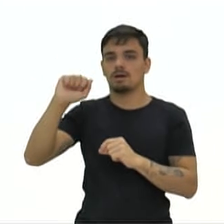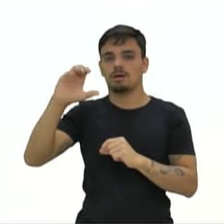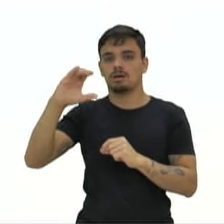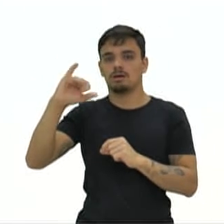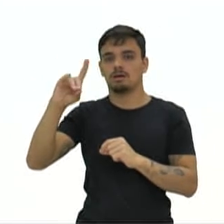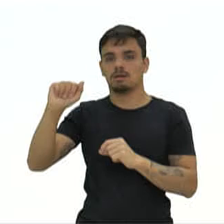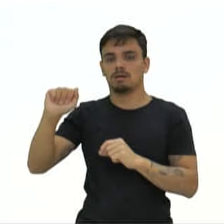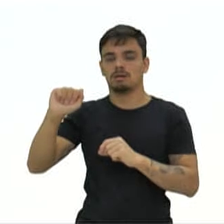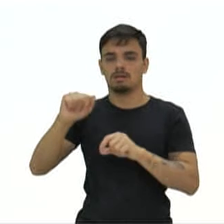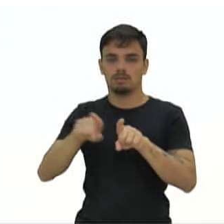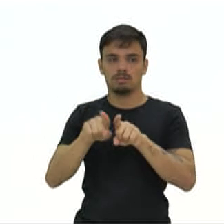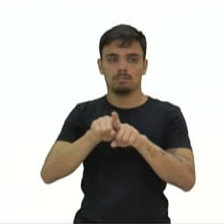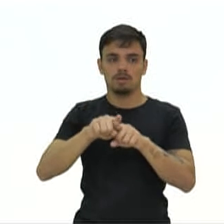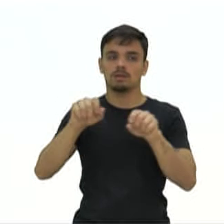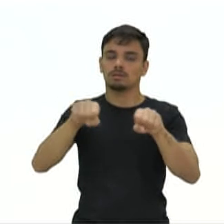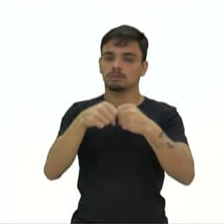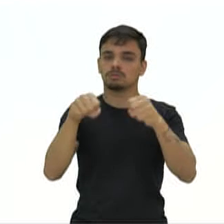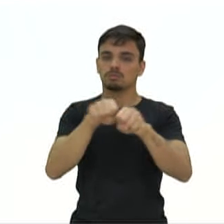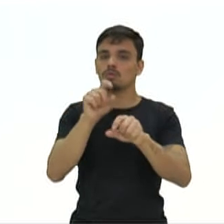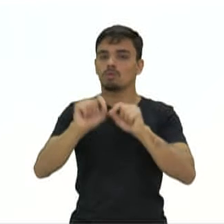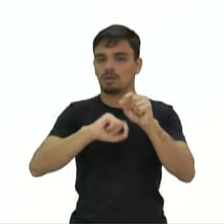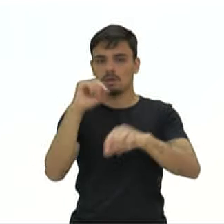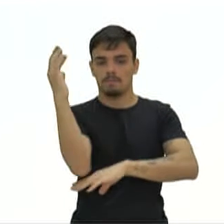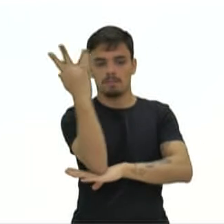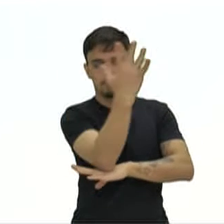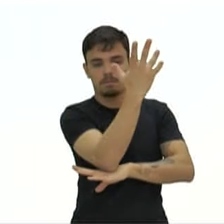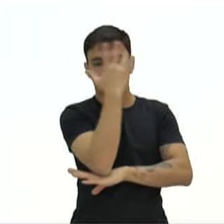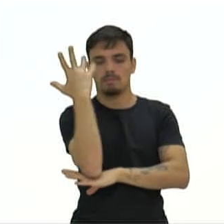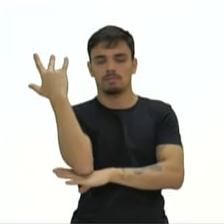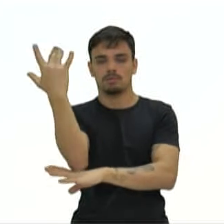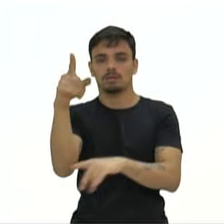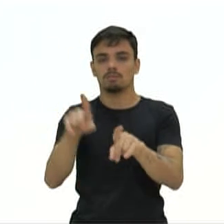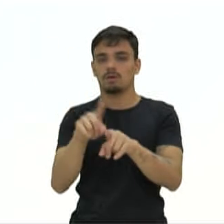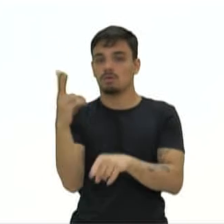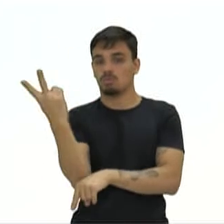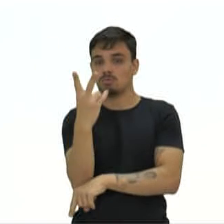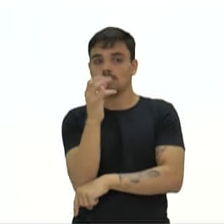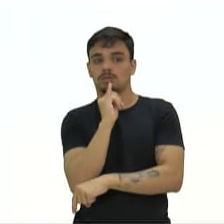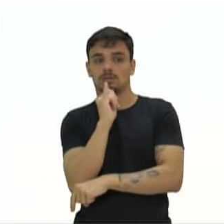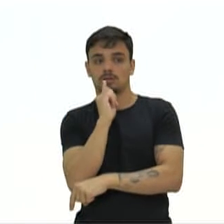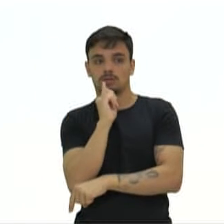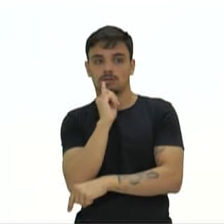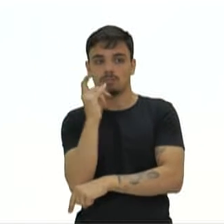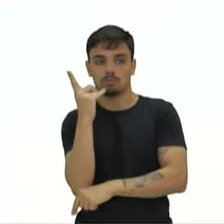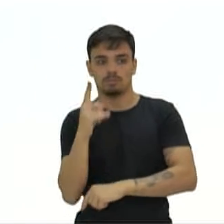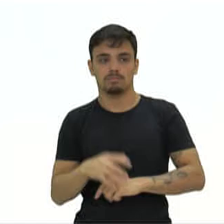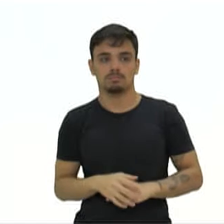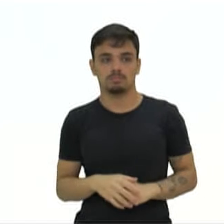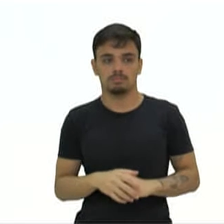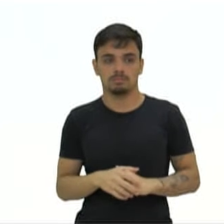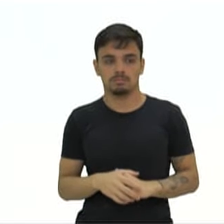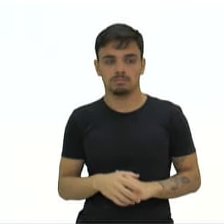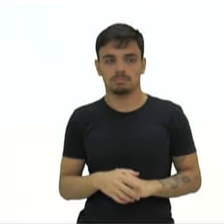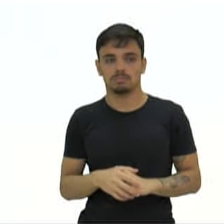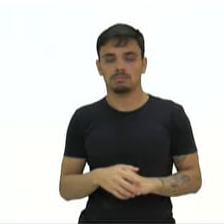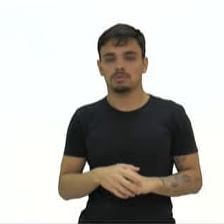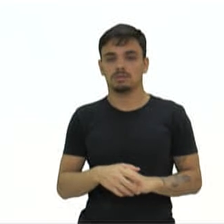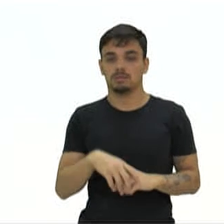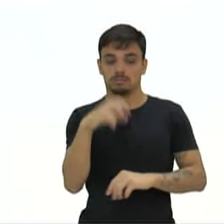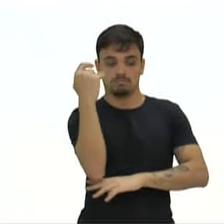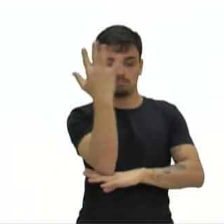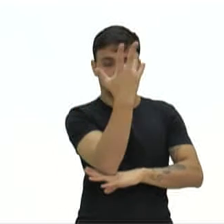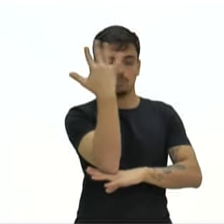que vai não só destruir as florestas. Dois exemplos que você está vendo aí de imagens, olha bem para elas. Aqui, ó. Se destruiu